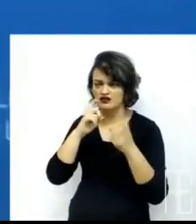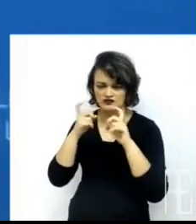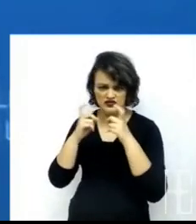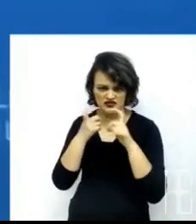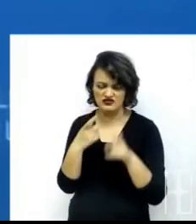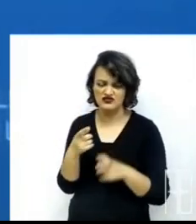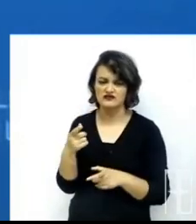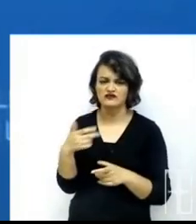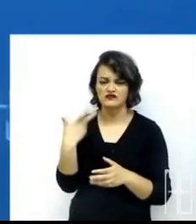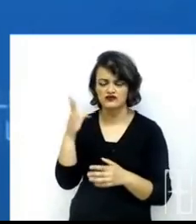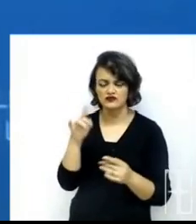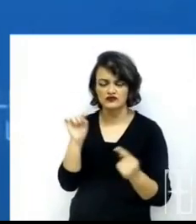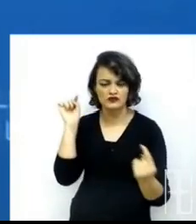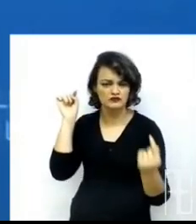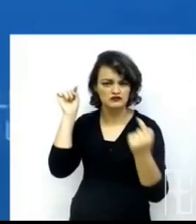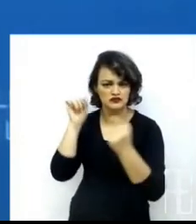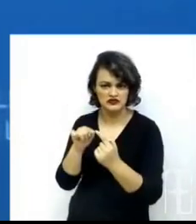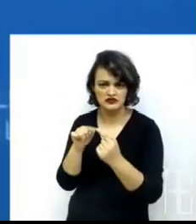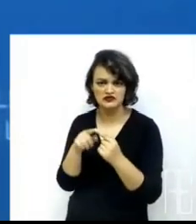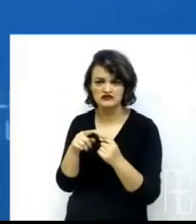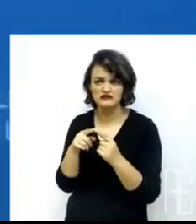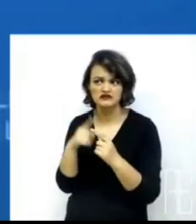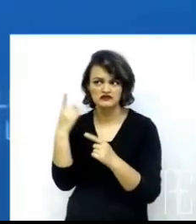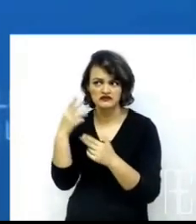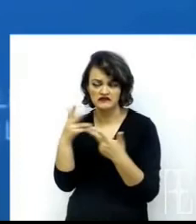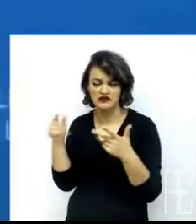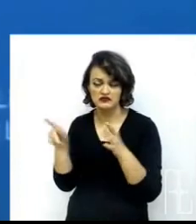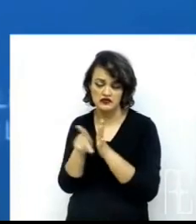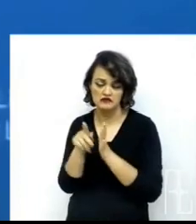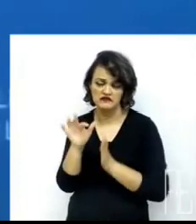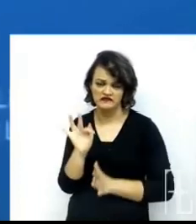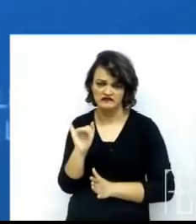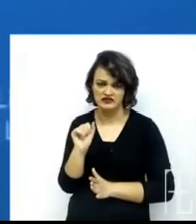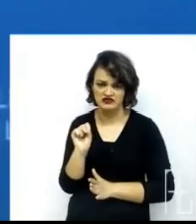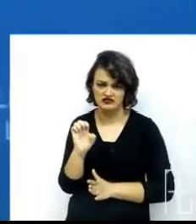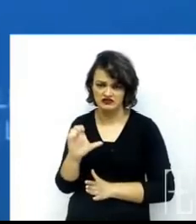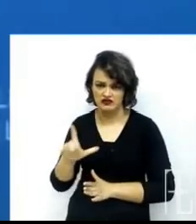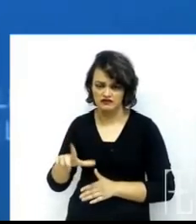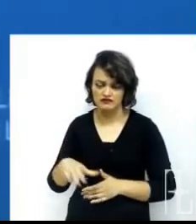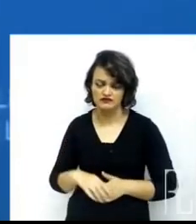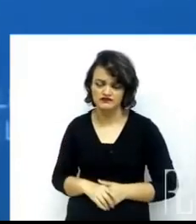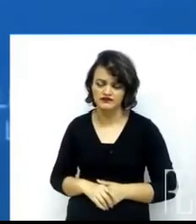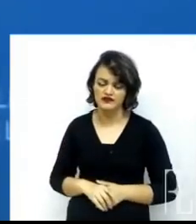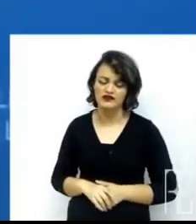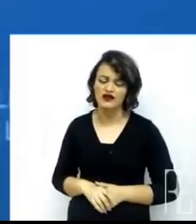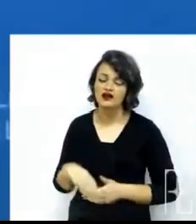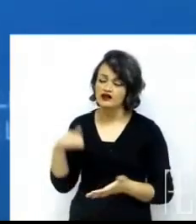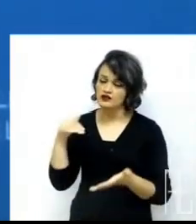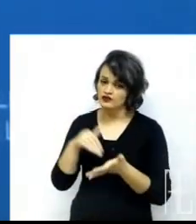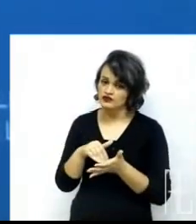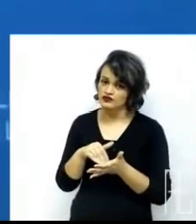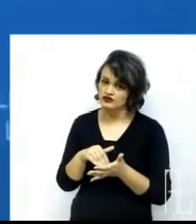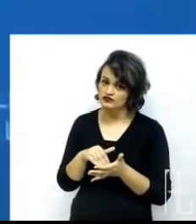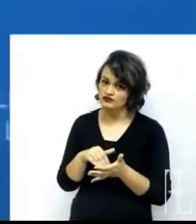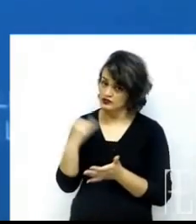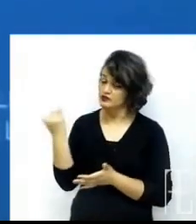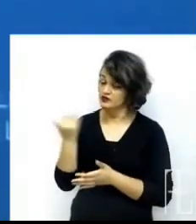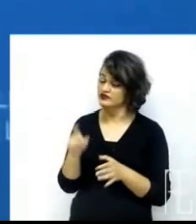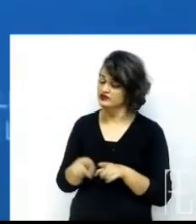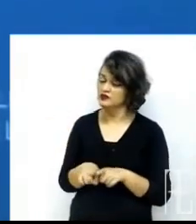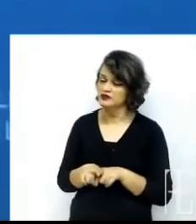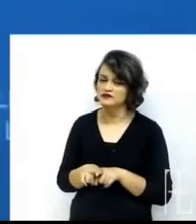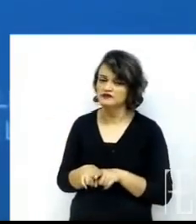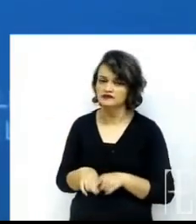o potencial de arbitragem fiscal. Por último, mas não menos